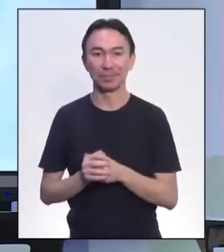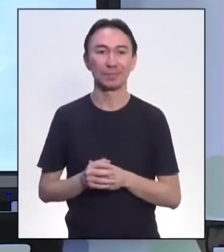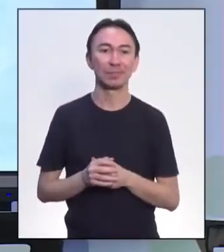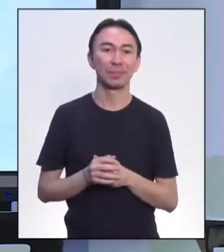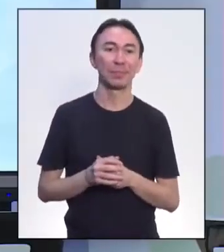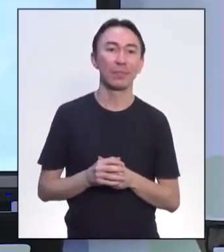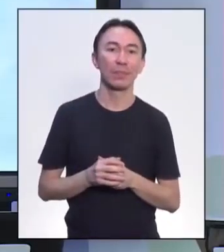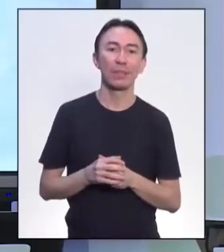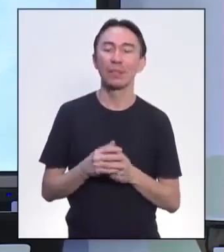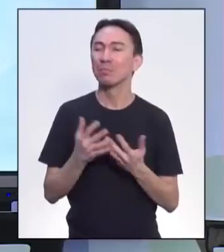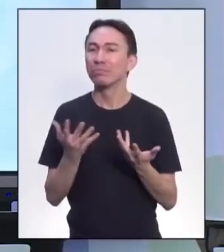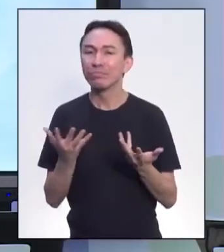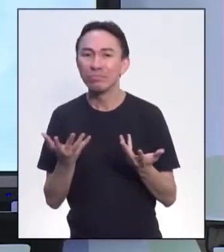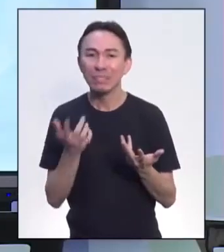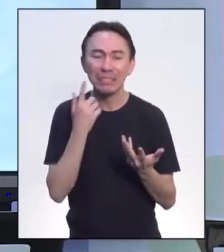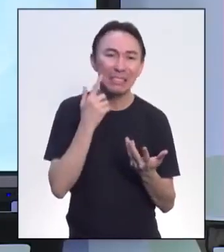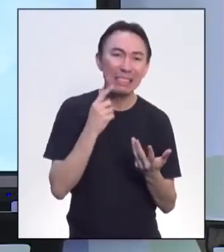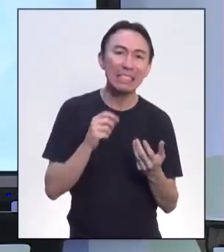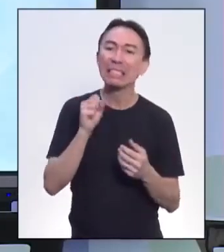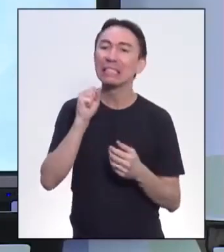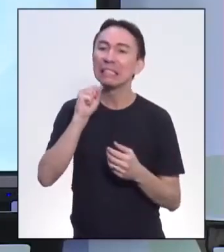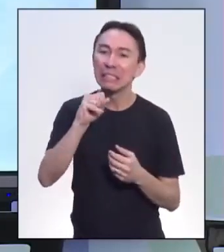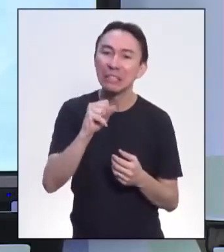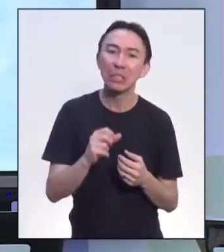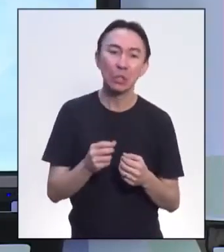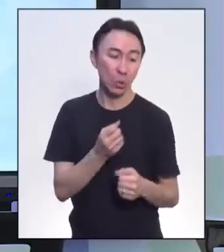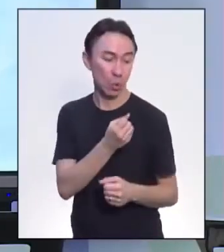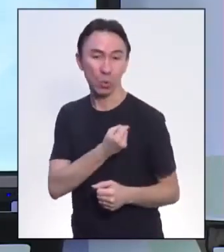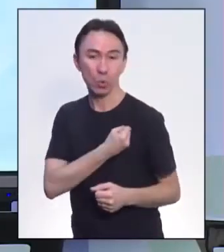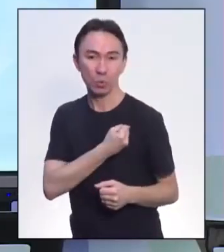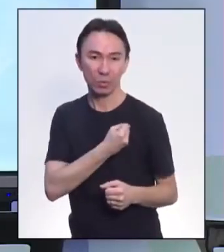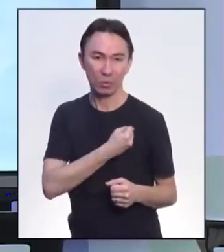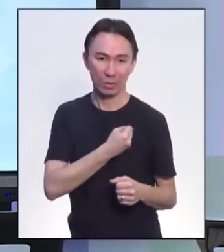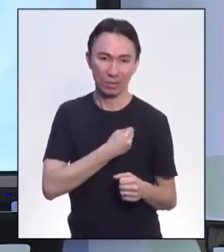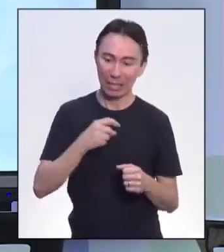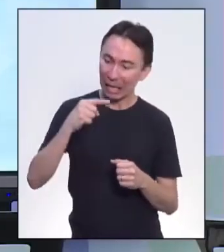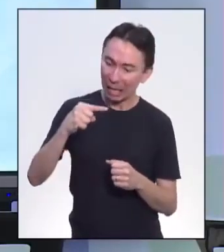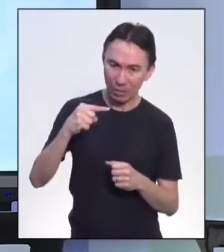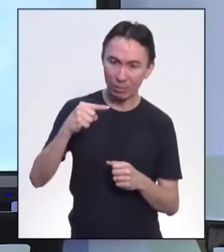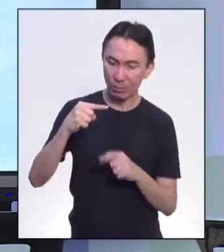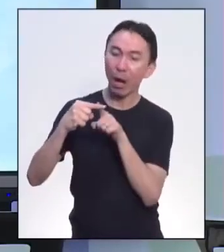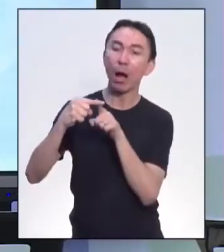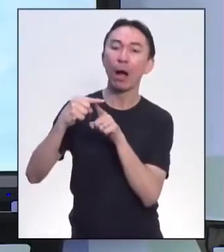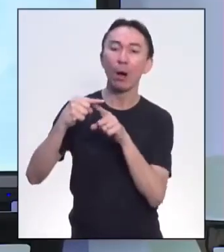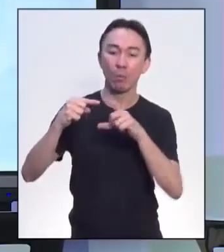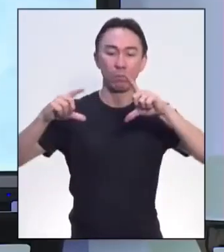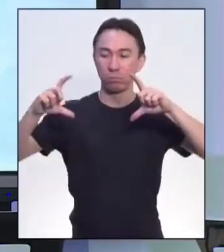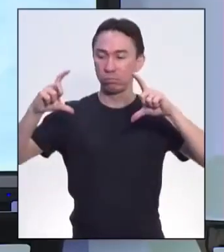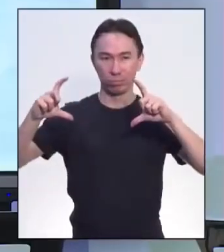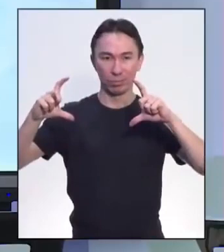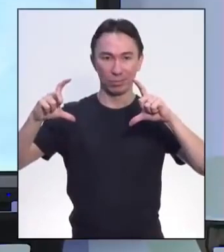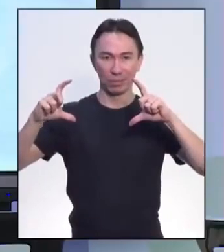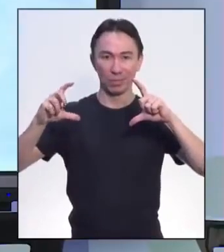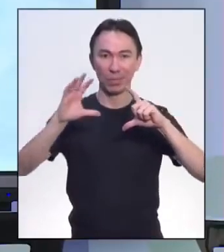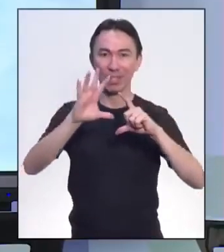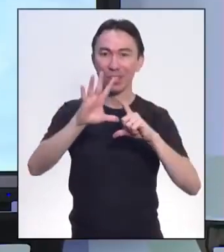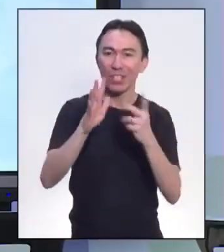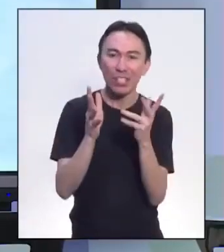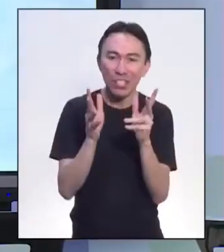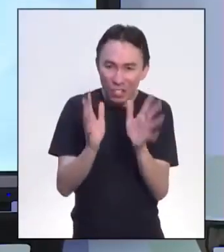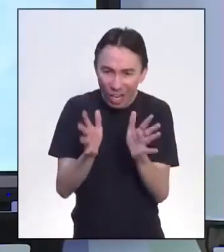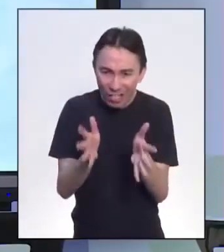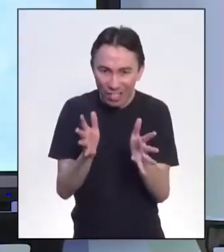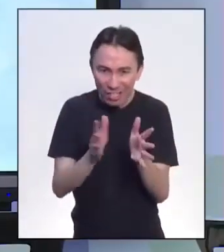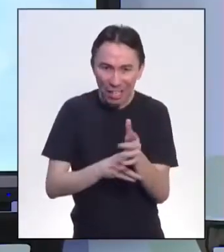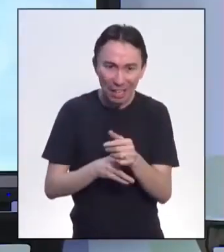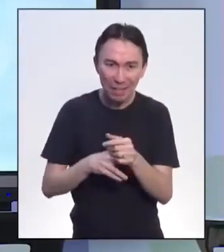Então, professora, esse número é negativo. Você me falou sempre para colocar entre parênteses. Sim, mas como aqui já é um número somado com esse menos 2,